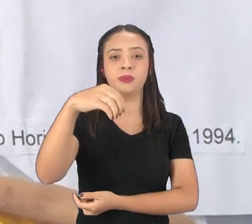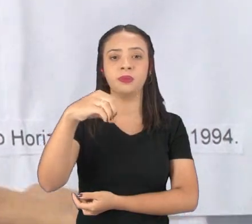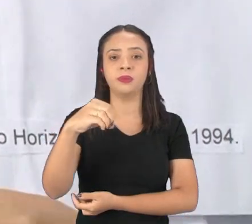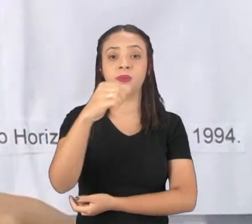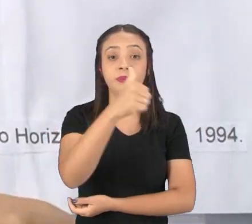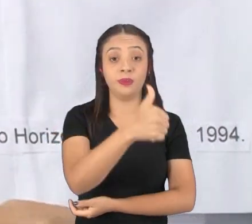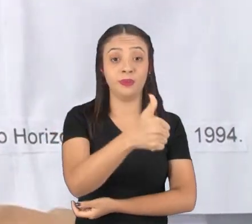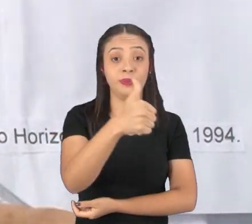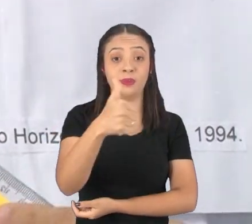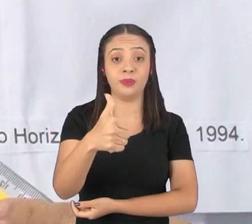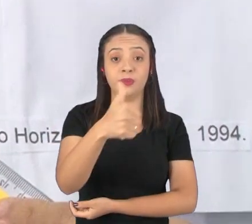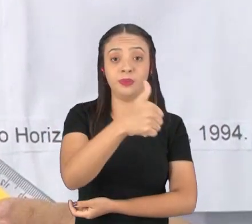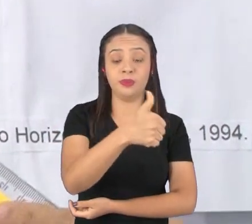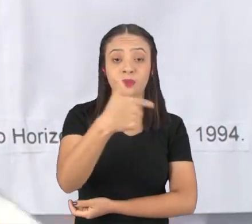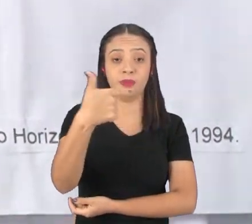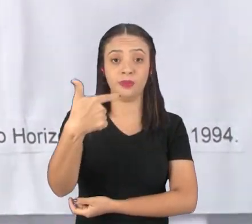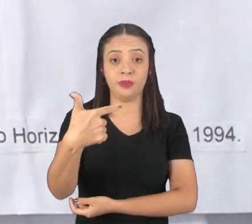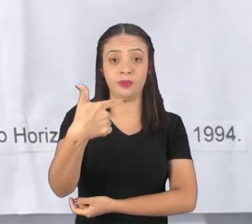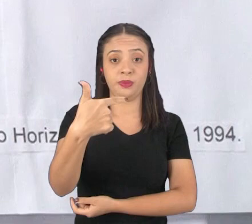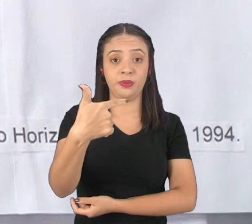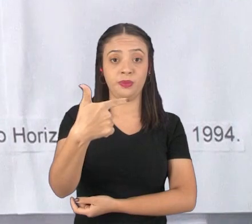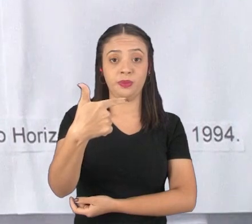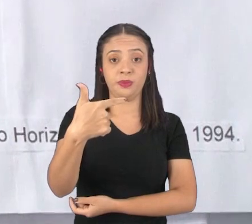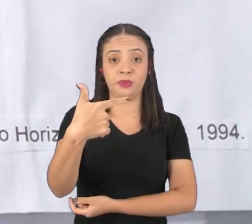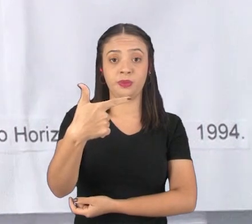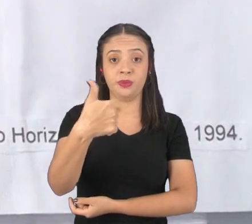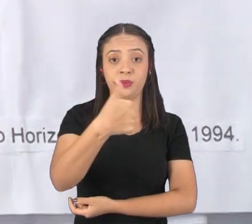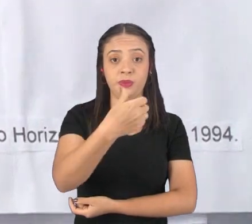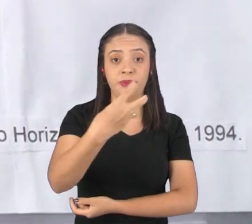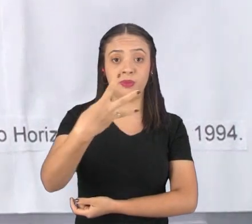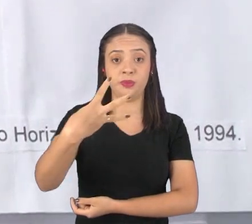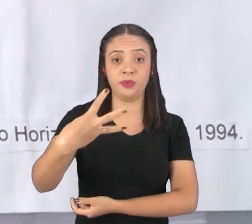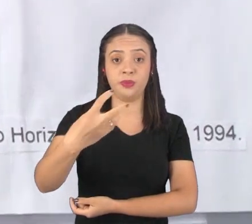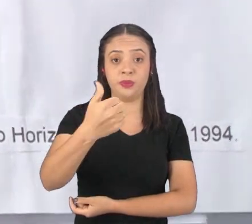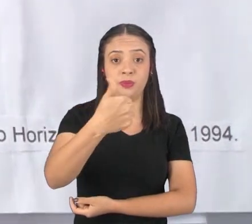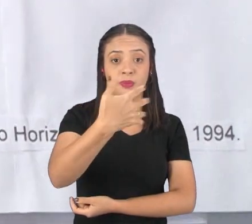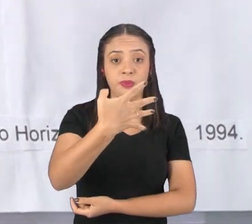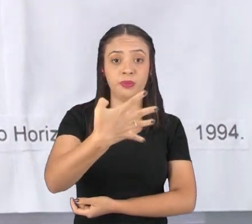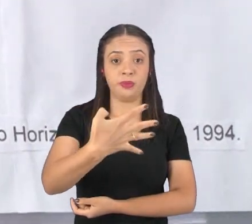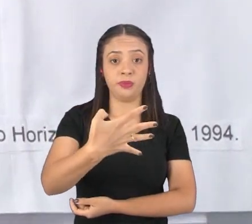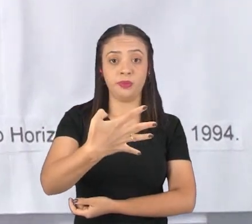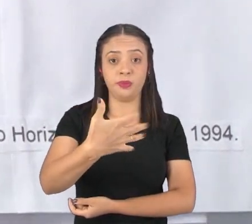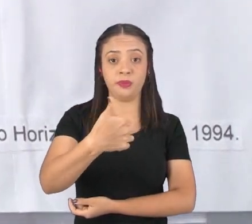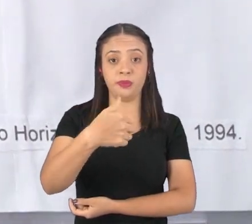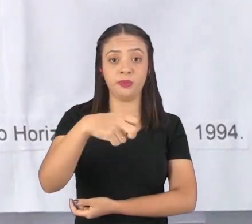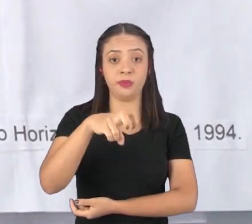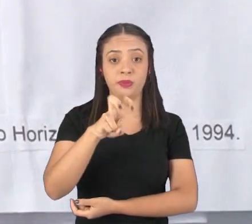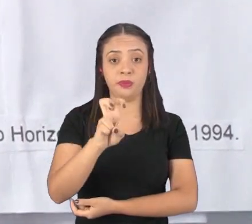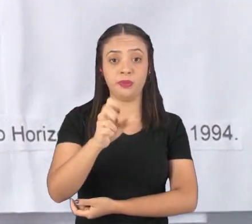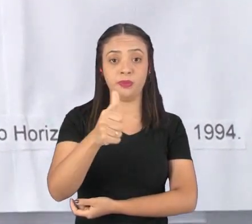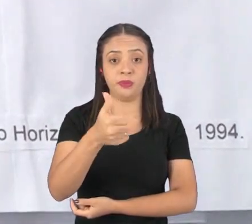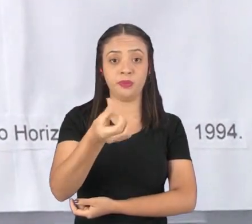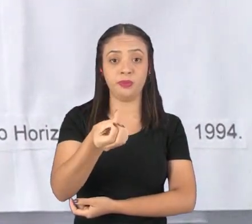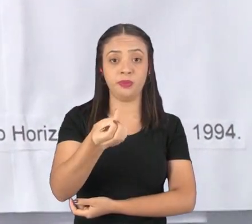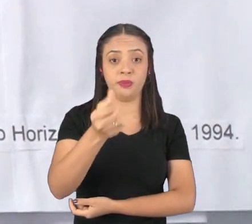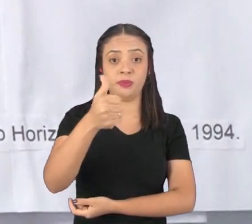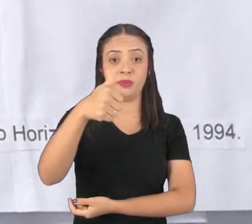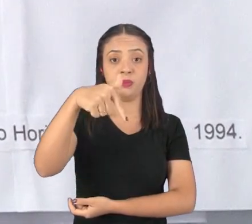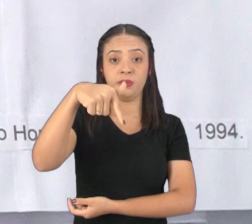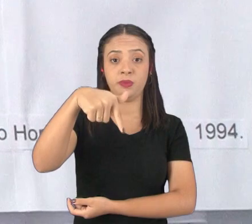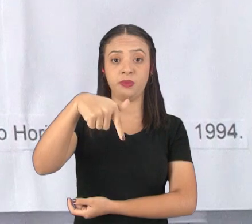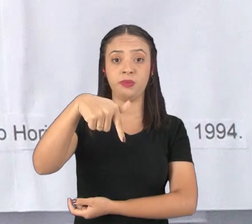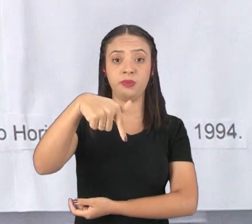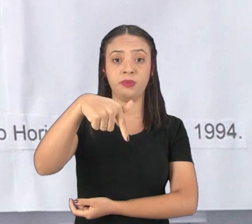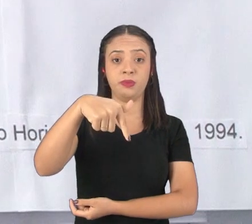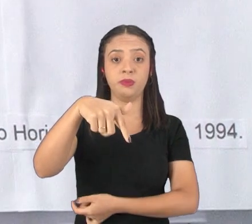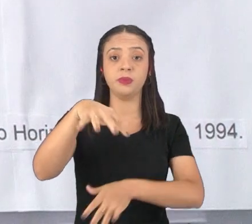10, 11, 12, 13, 14, 15, 16,